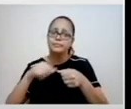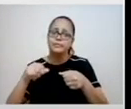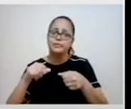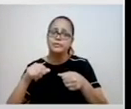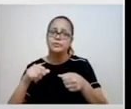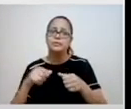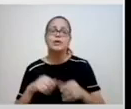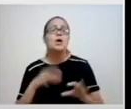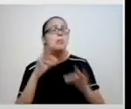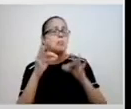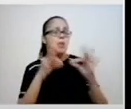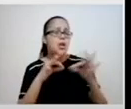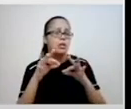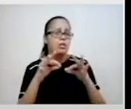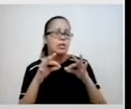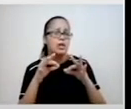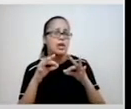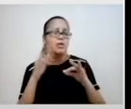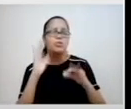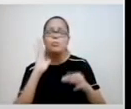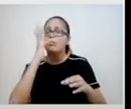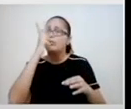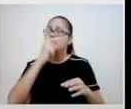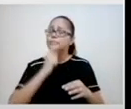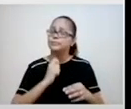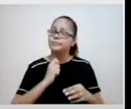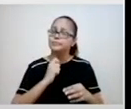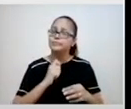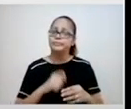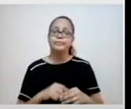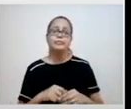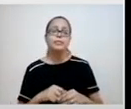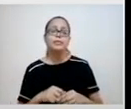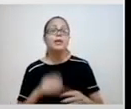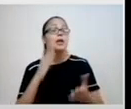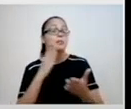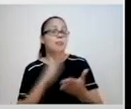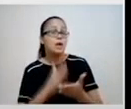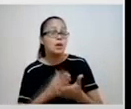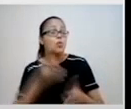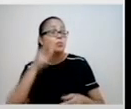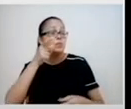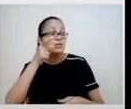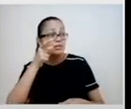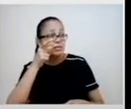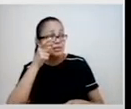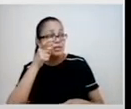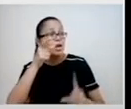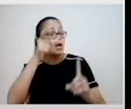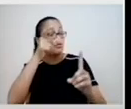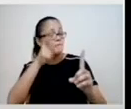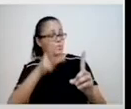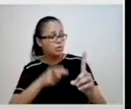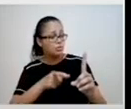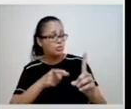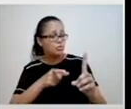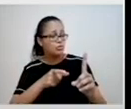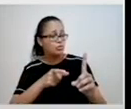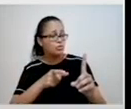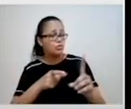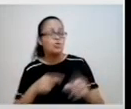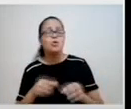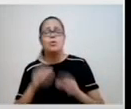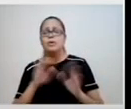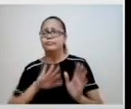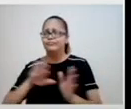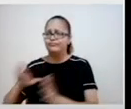embelezamento. Então, ia falar alguma coisa, e aí ele parou, às vezes observa a reação do outro, larga aquela frase e vai construir outra